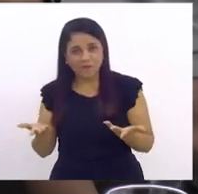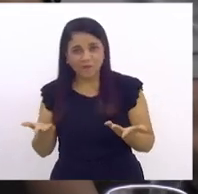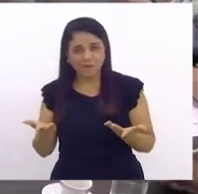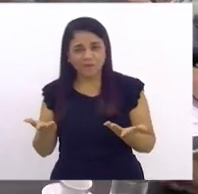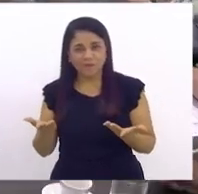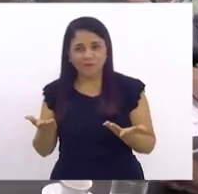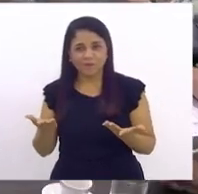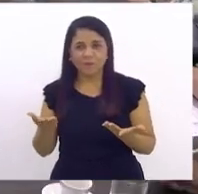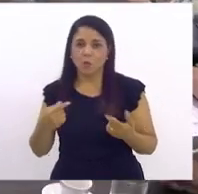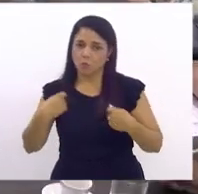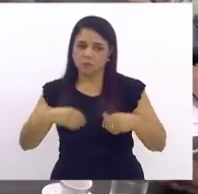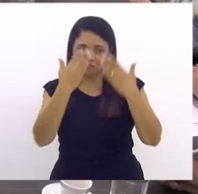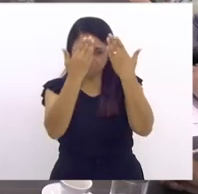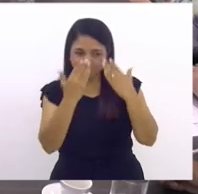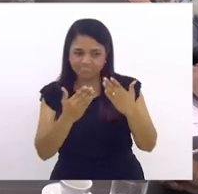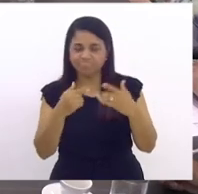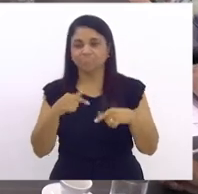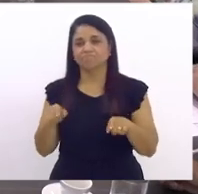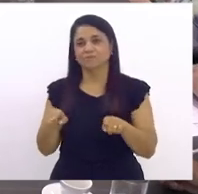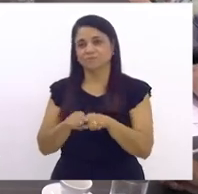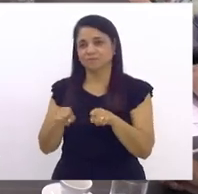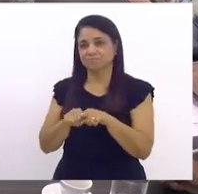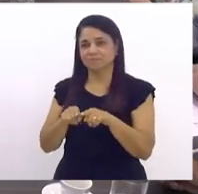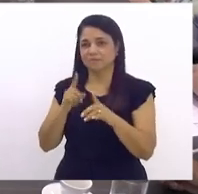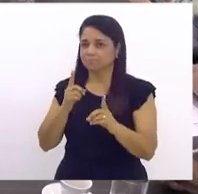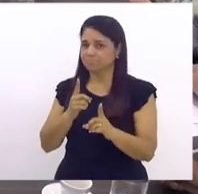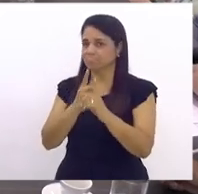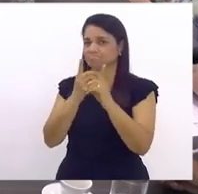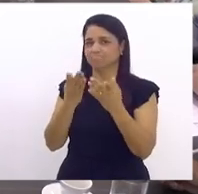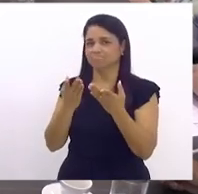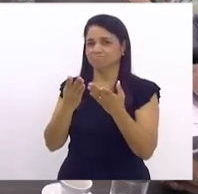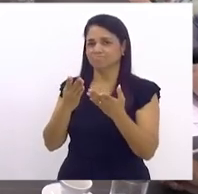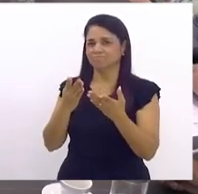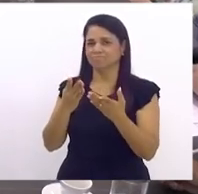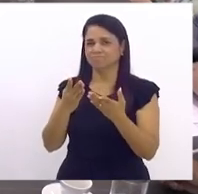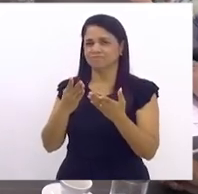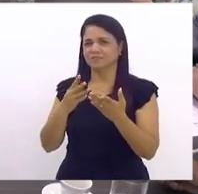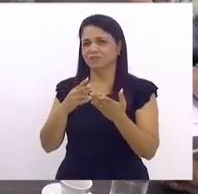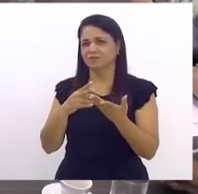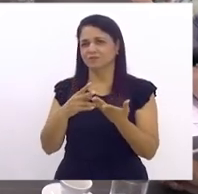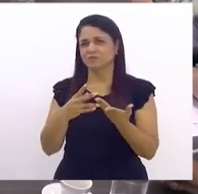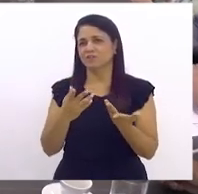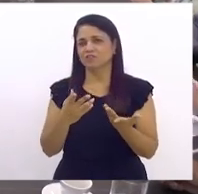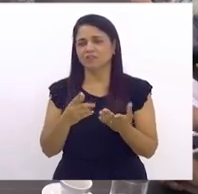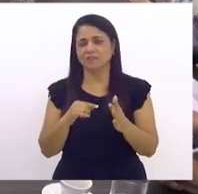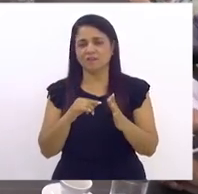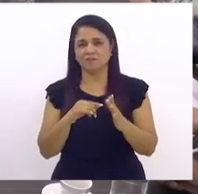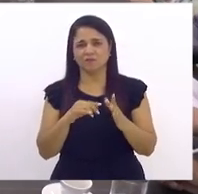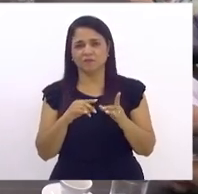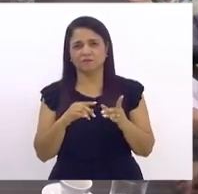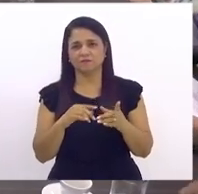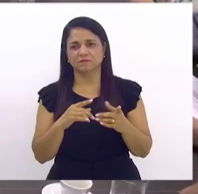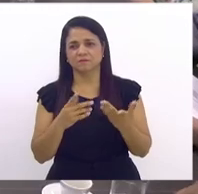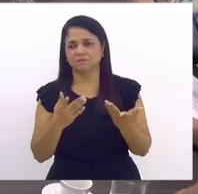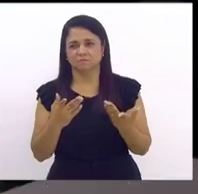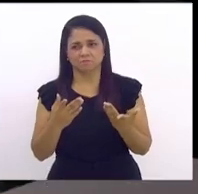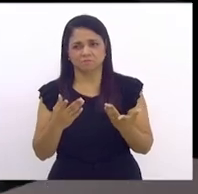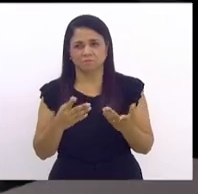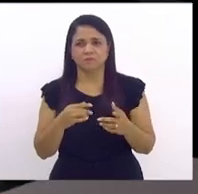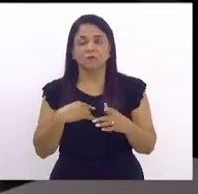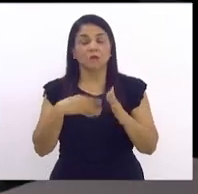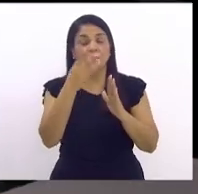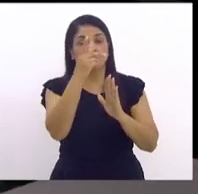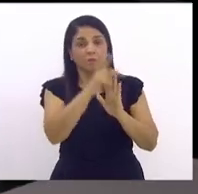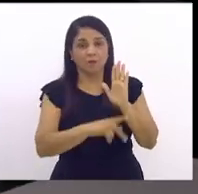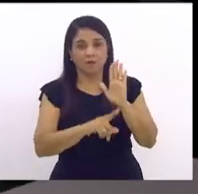Rasa, também não identifiquei com FAS. Convênio com FAS nesse sentido. Projeto de lei, item 9 da pauta, projeto